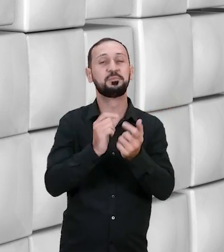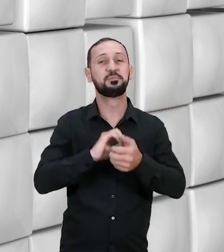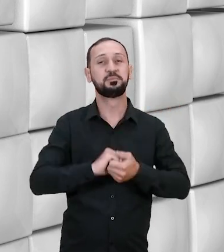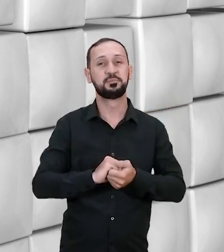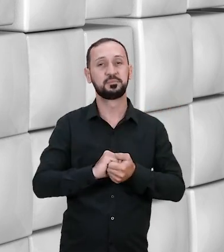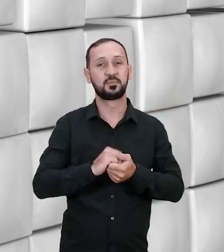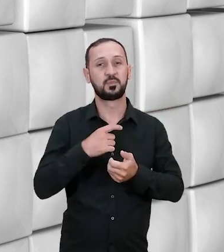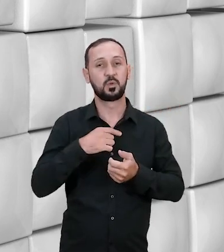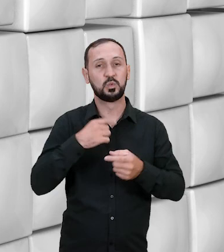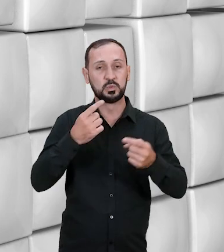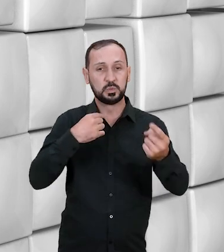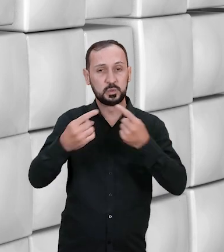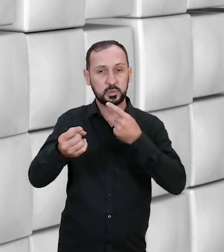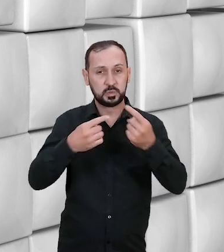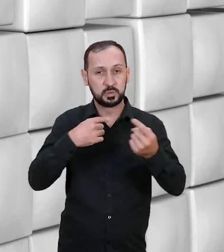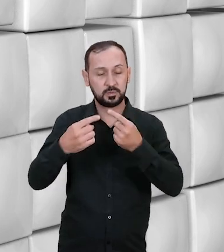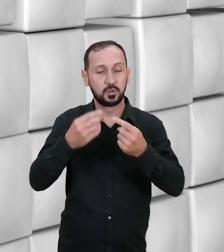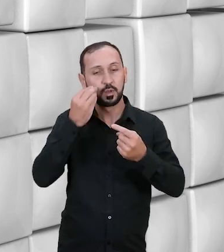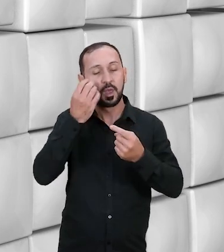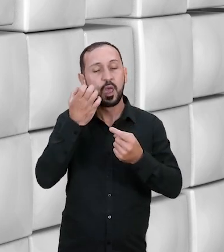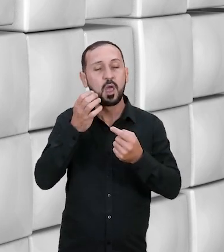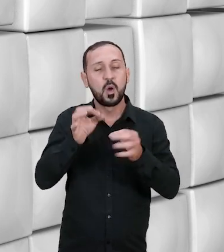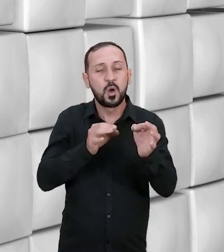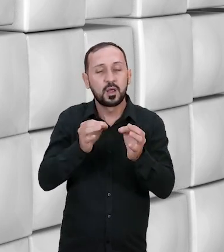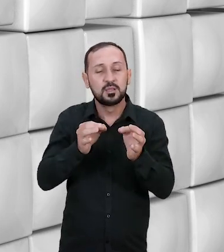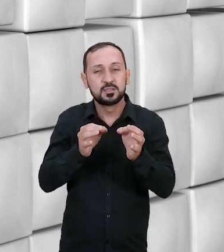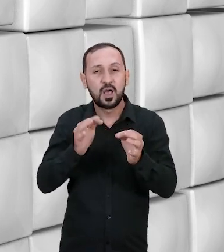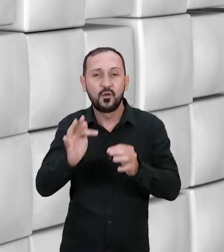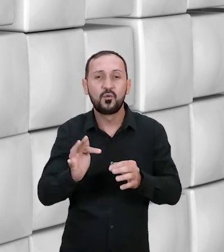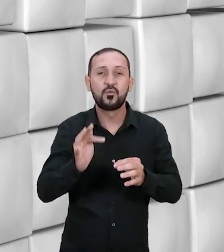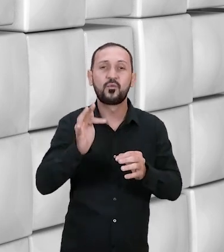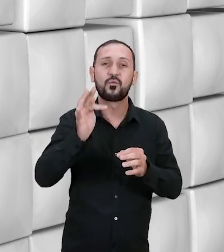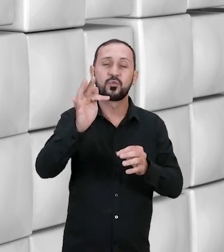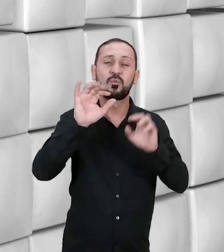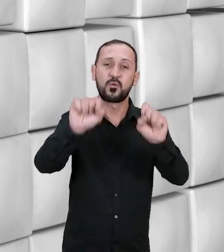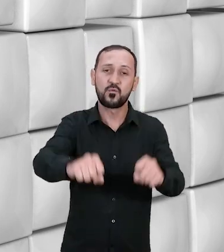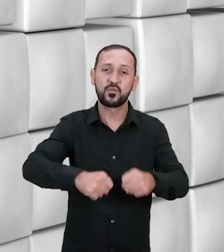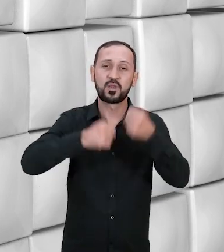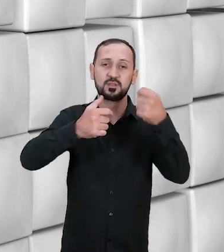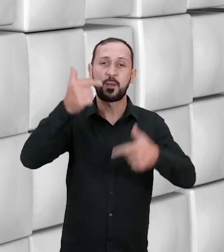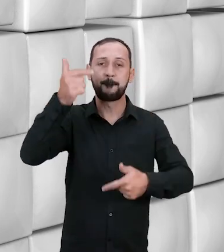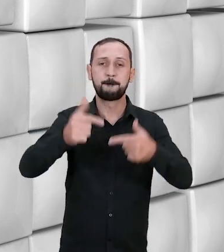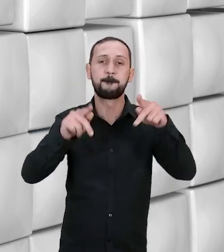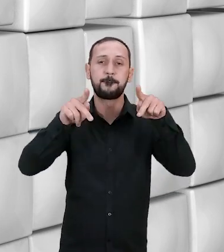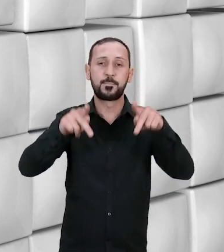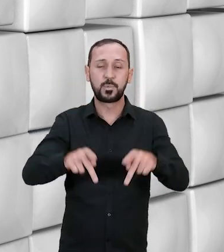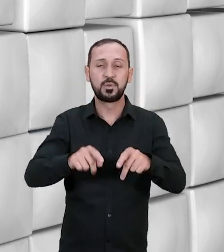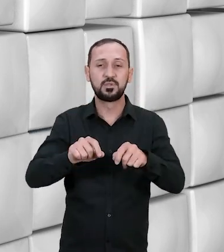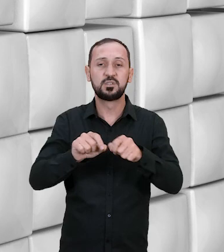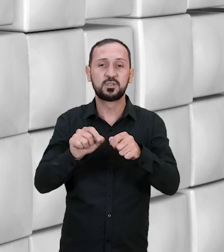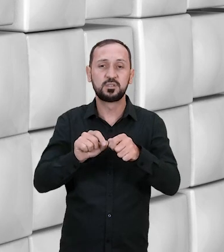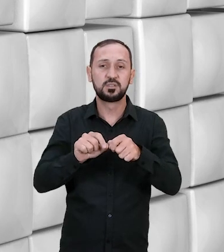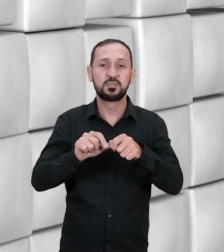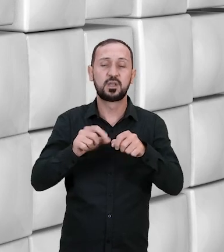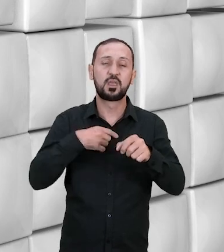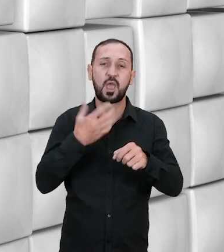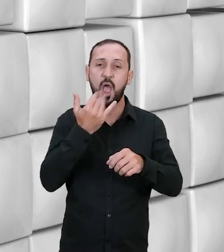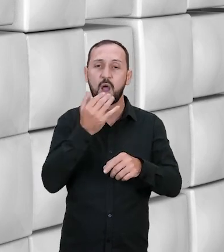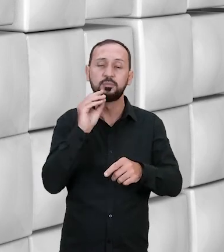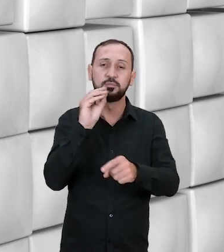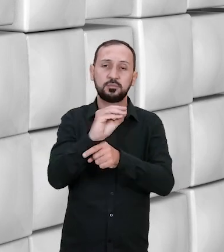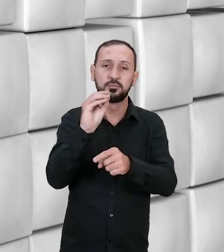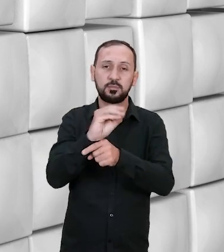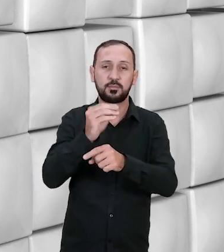Assembleia Legislativa. Os debates buscaram caminhos para o fortalecimento de políticas de produção